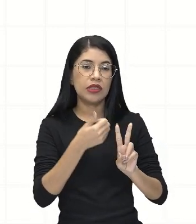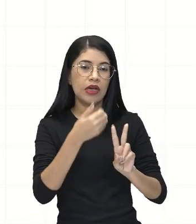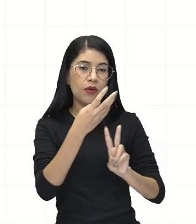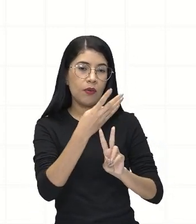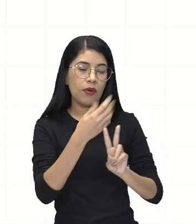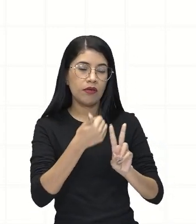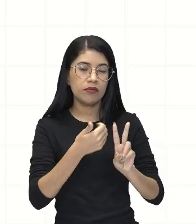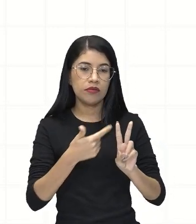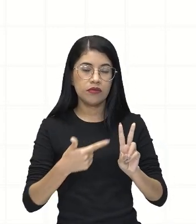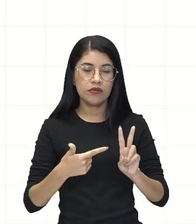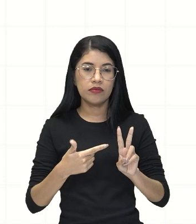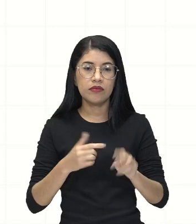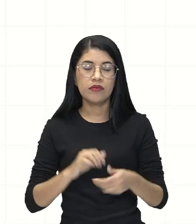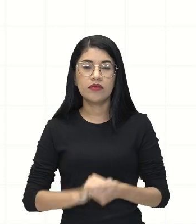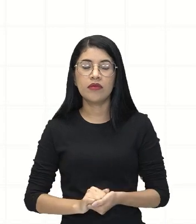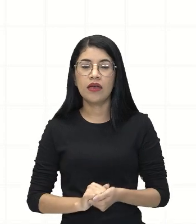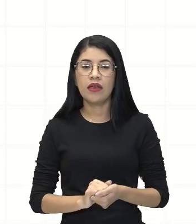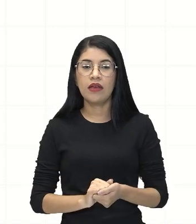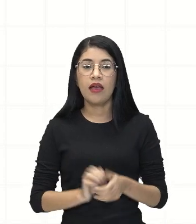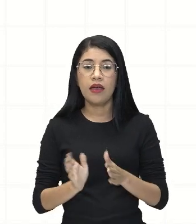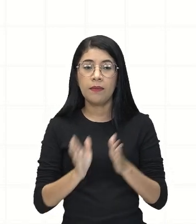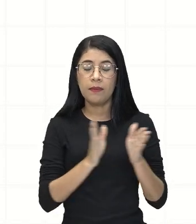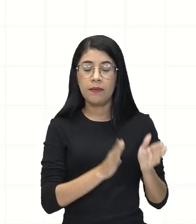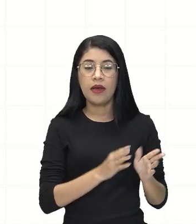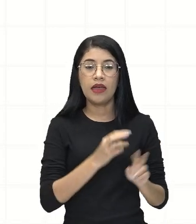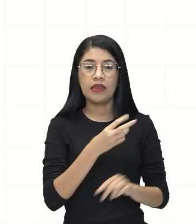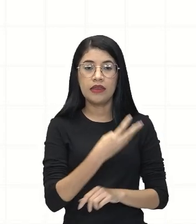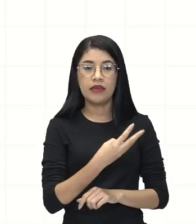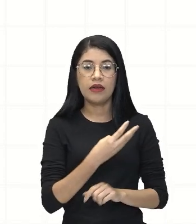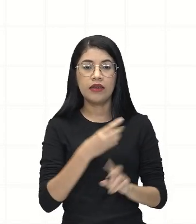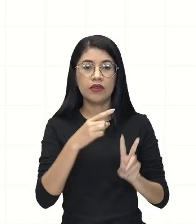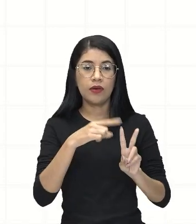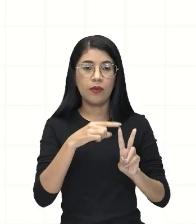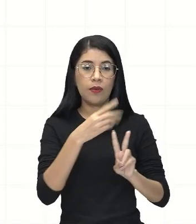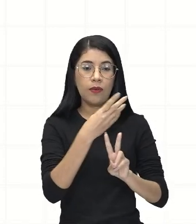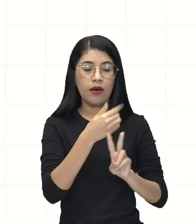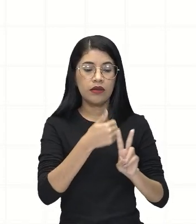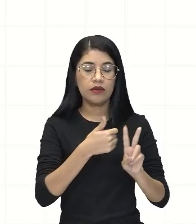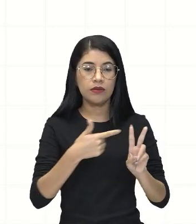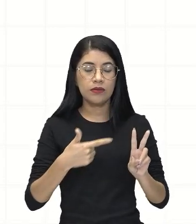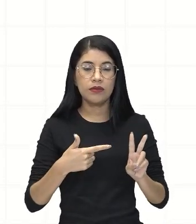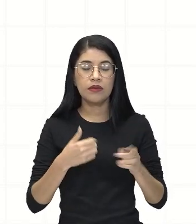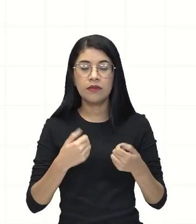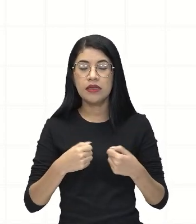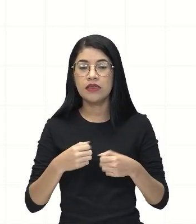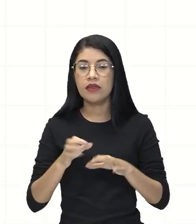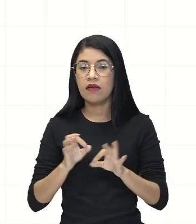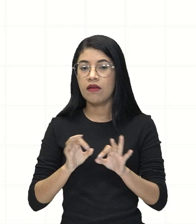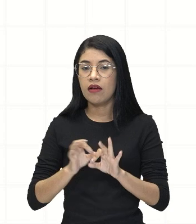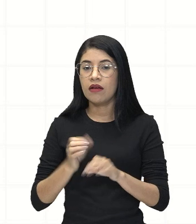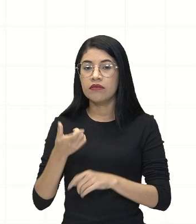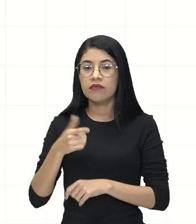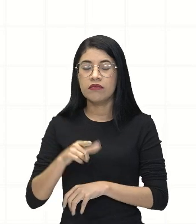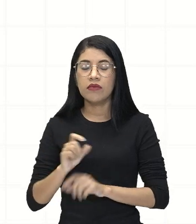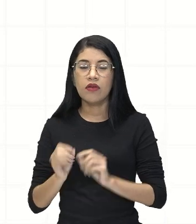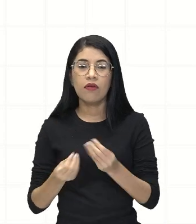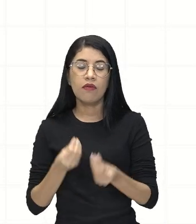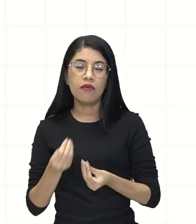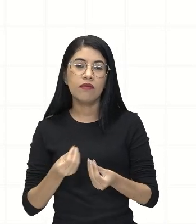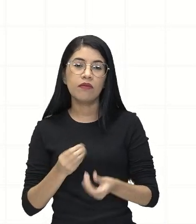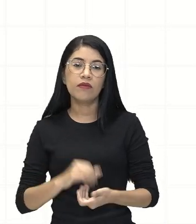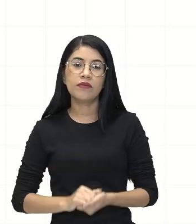raiz quarta de 12, beleza? Então, ó, para reescrever, eu vou fazer